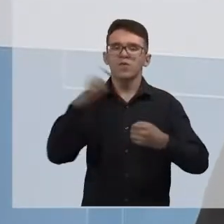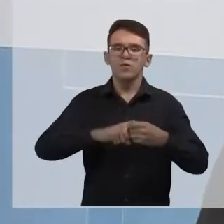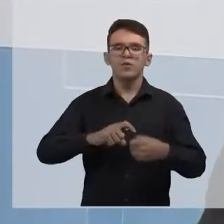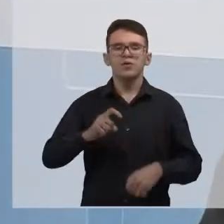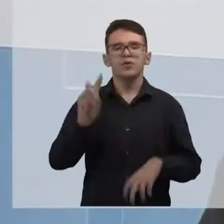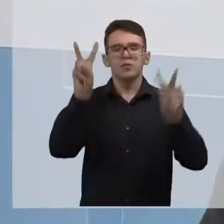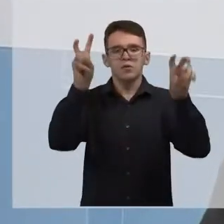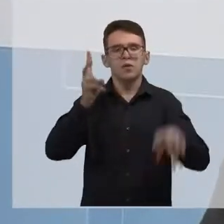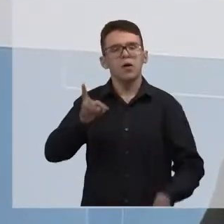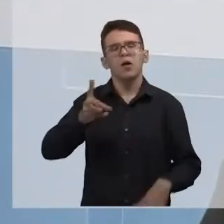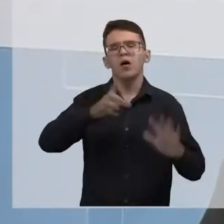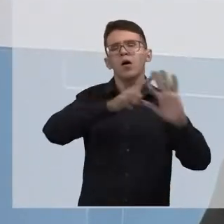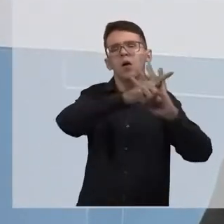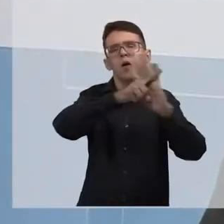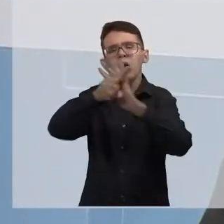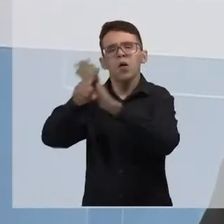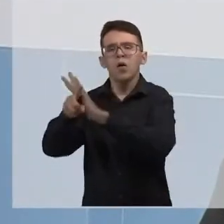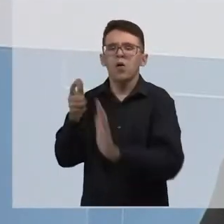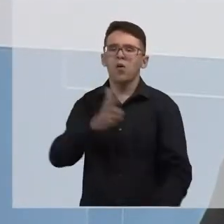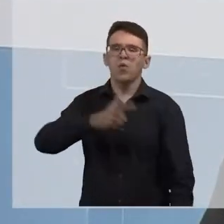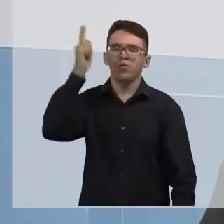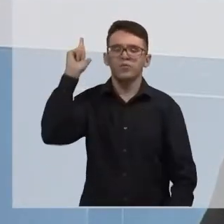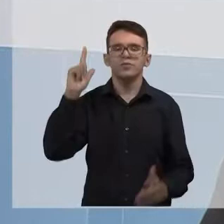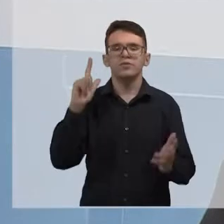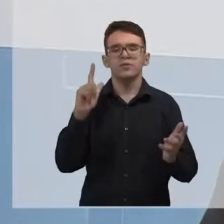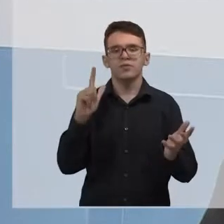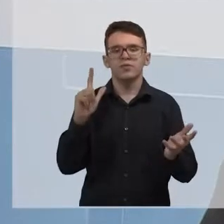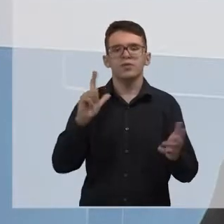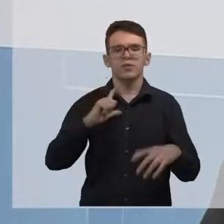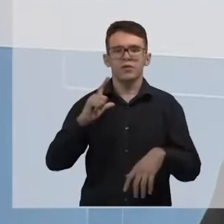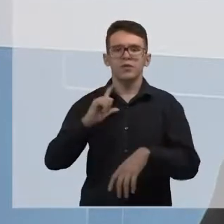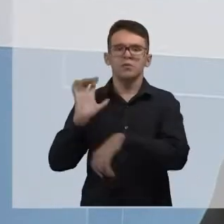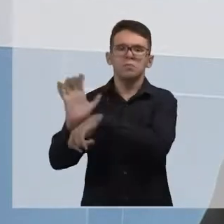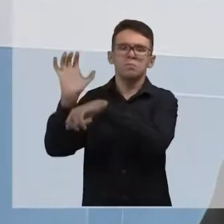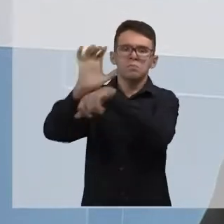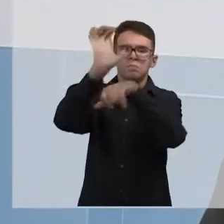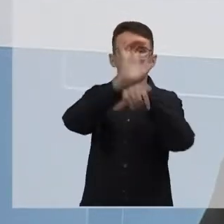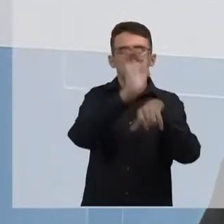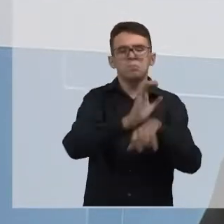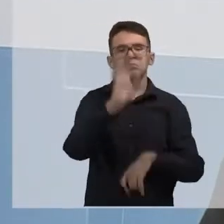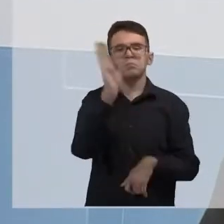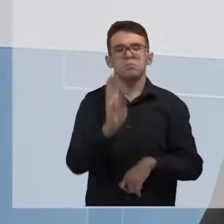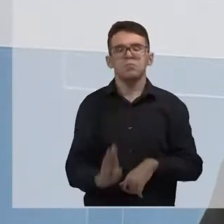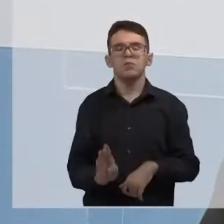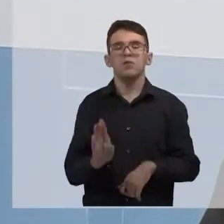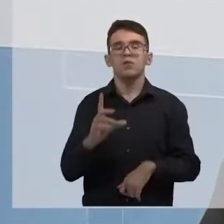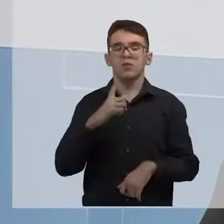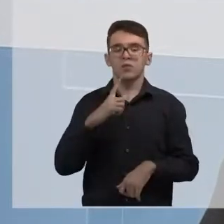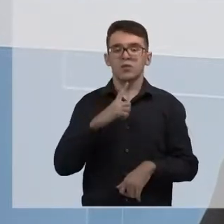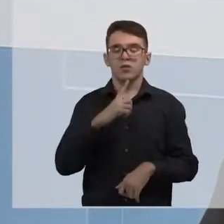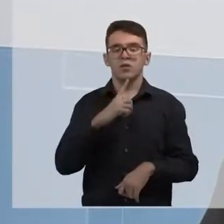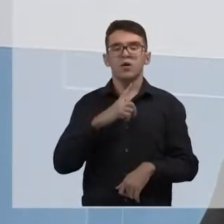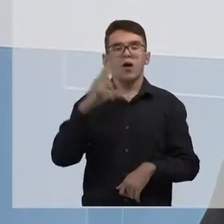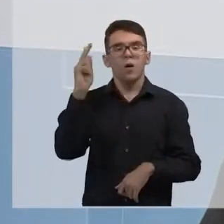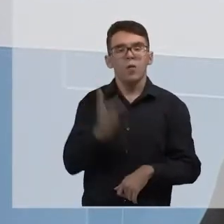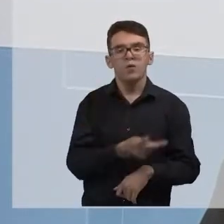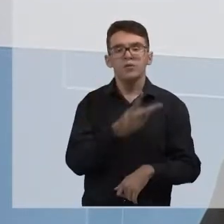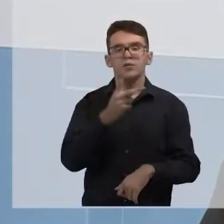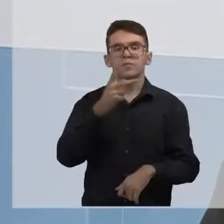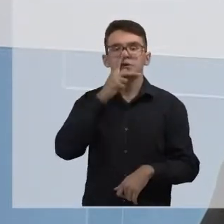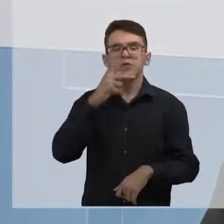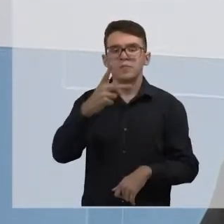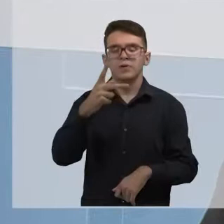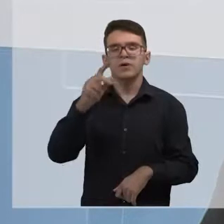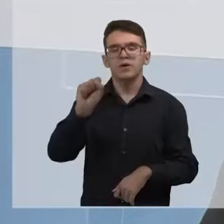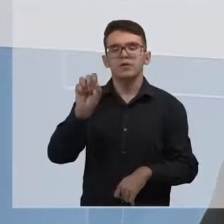outras pesquisas que houve aí, inclusive estados importantes da federação, em que a situação do